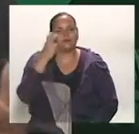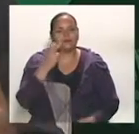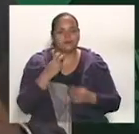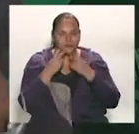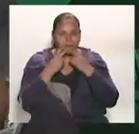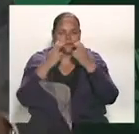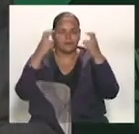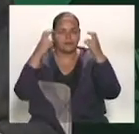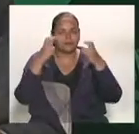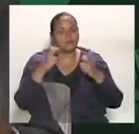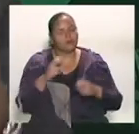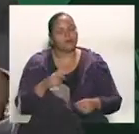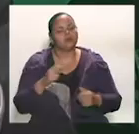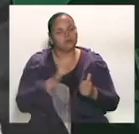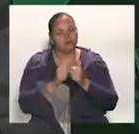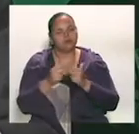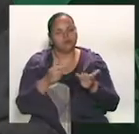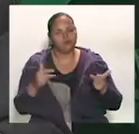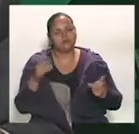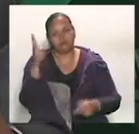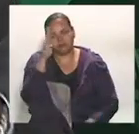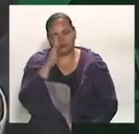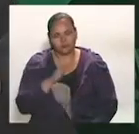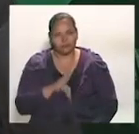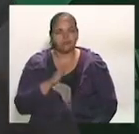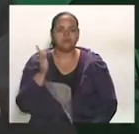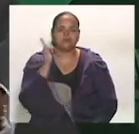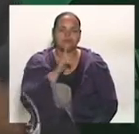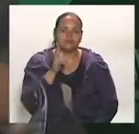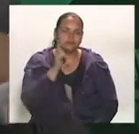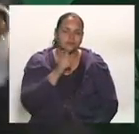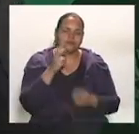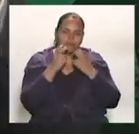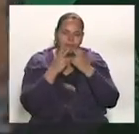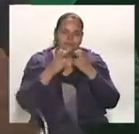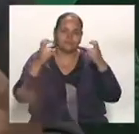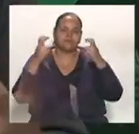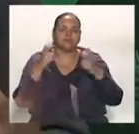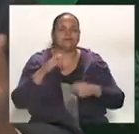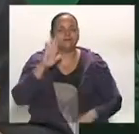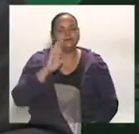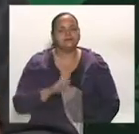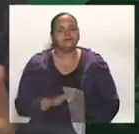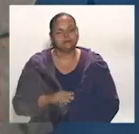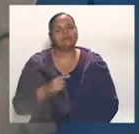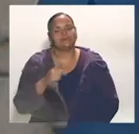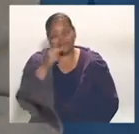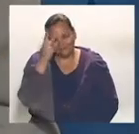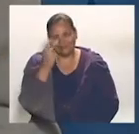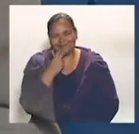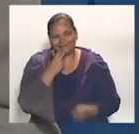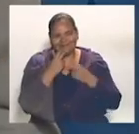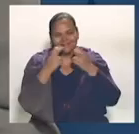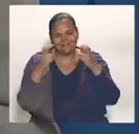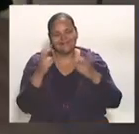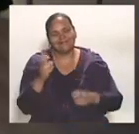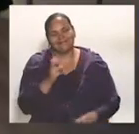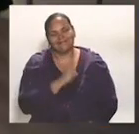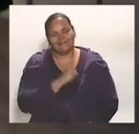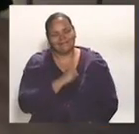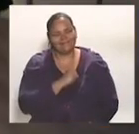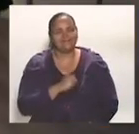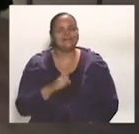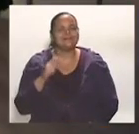alto. No esporte brasileiro, a gente tem visto isso. Quer dizer, ganha muito quem está gritando mais. E tem gente que adora gritar. E não que